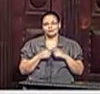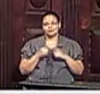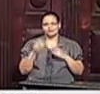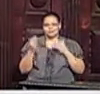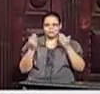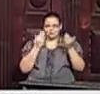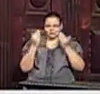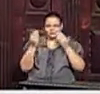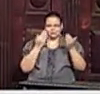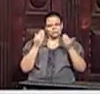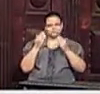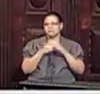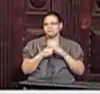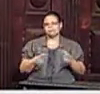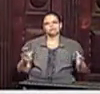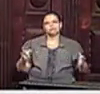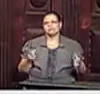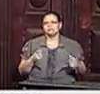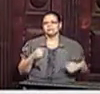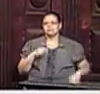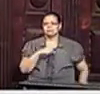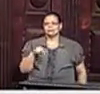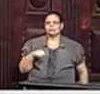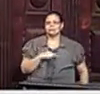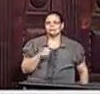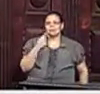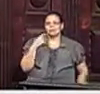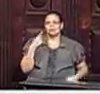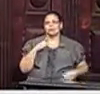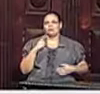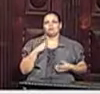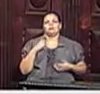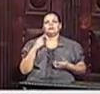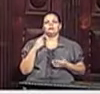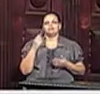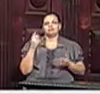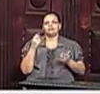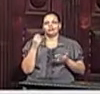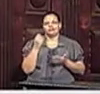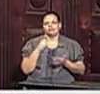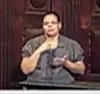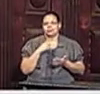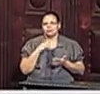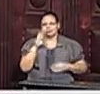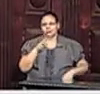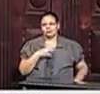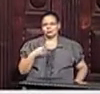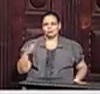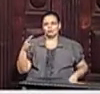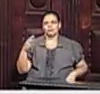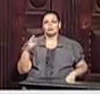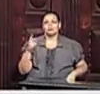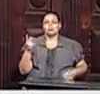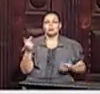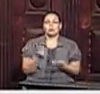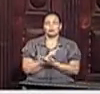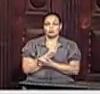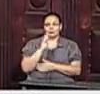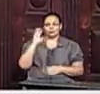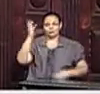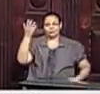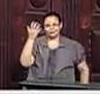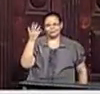enorme. E nós temos visto que isso está acontecendo, e o dado alarmante